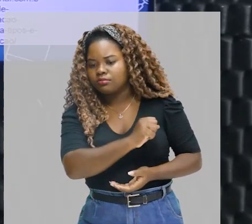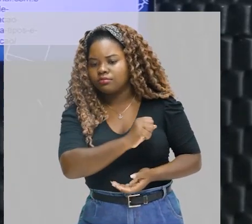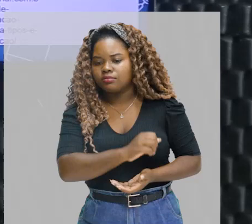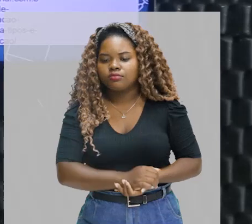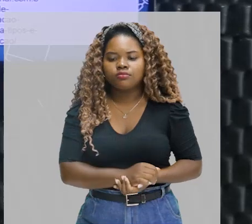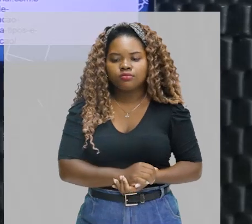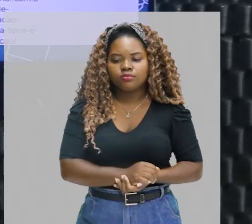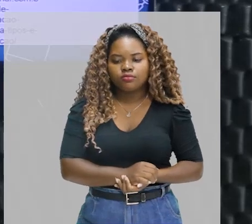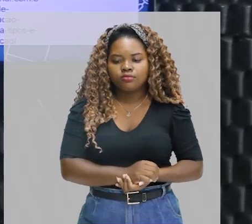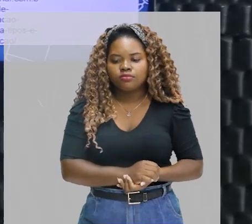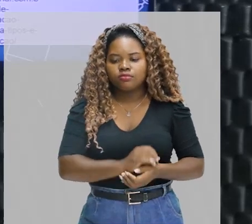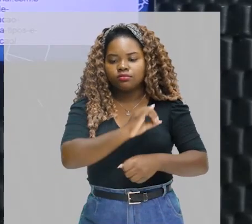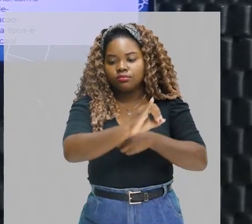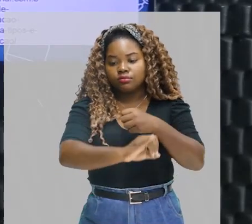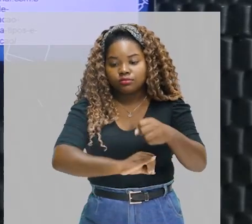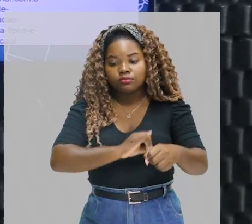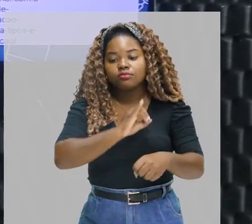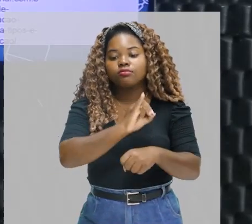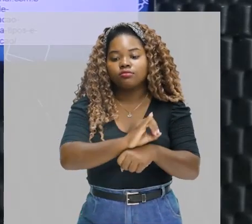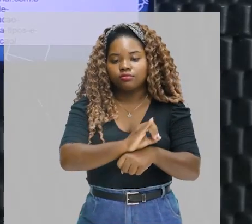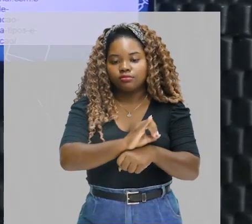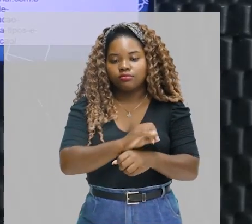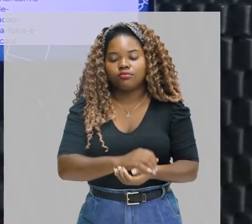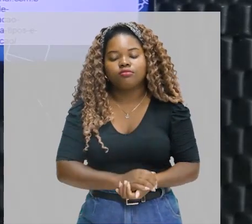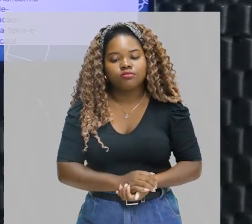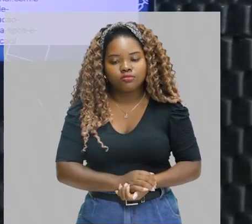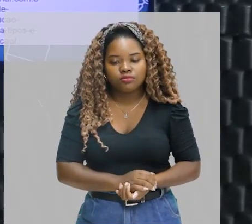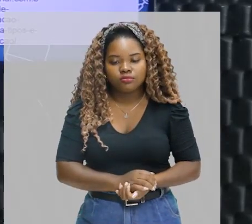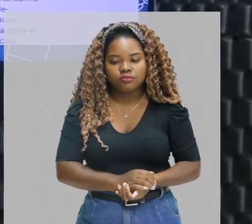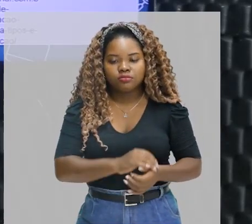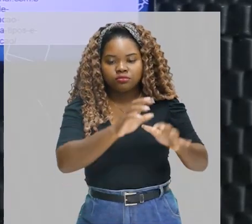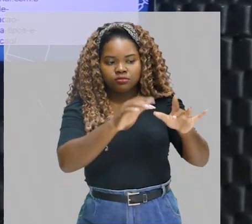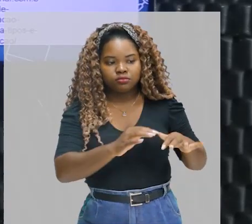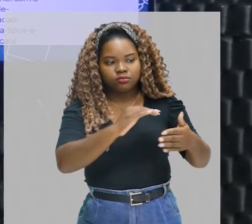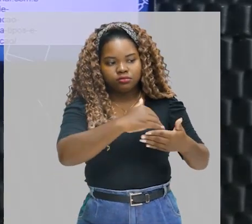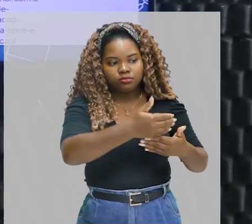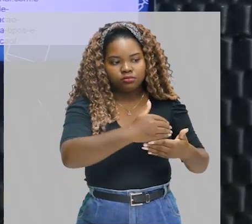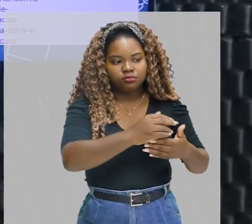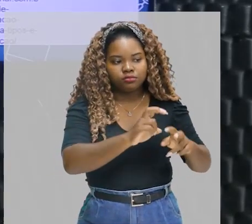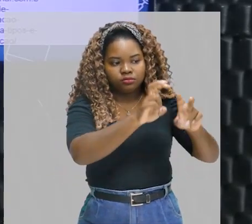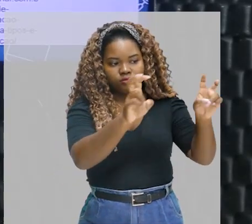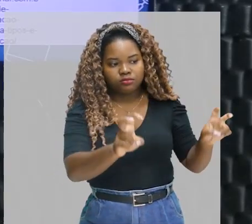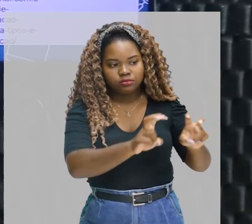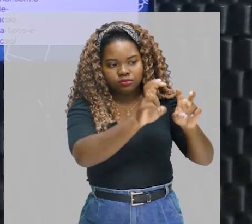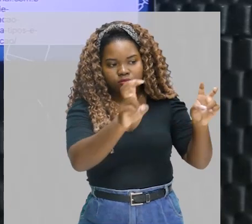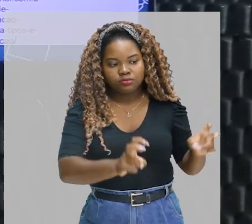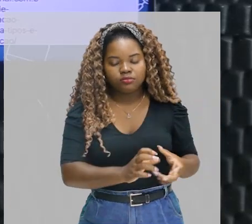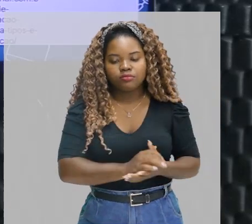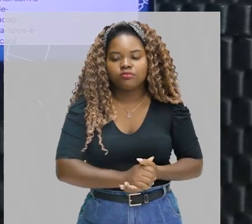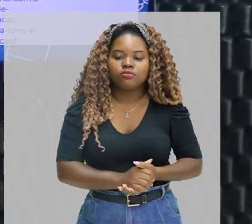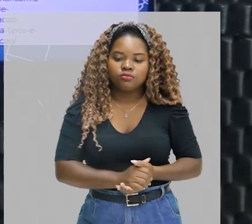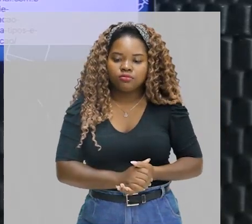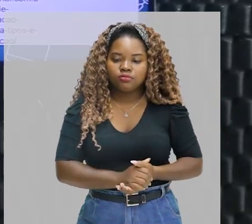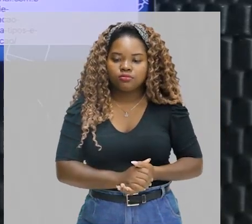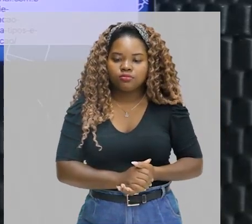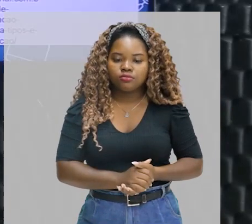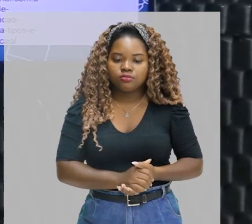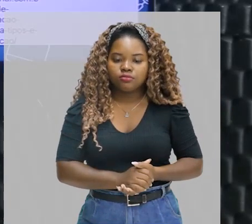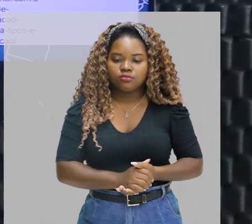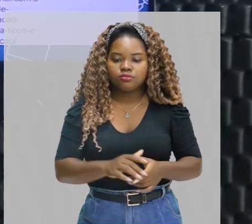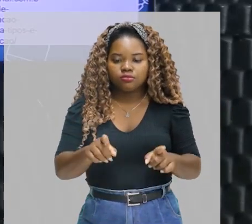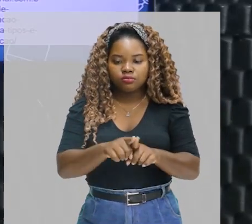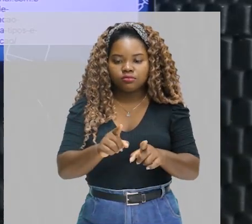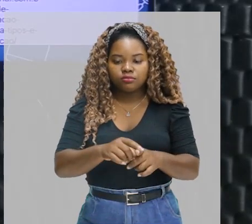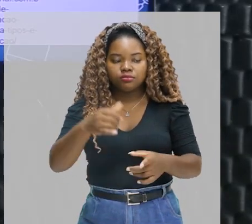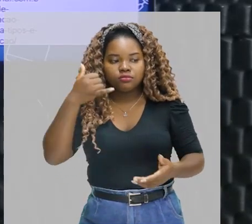né, através da internet, ok? Seja pelo computador, seja pela Smart TV ou seja pelo